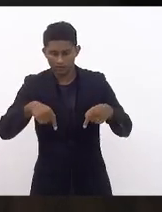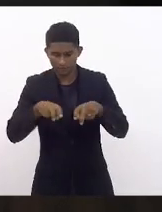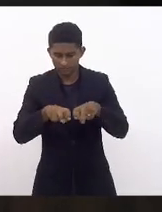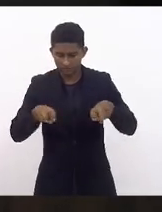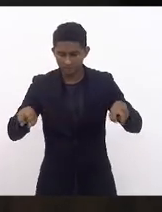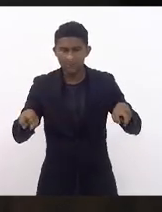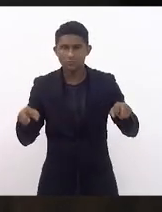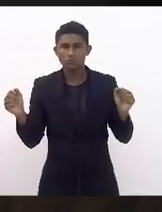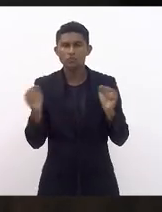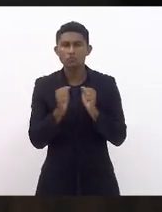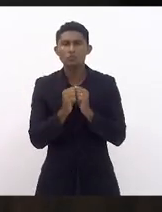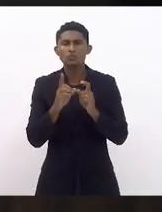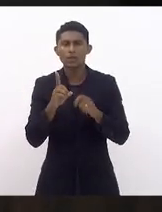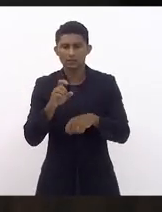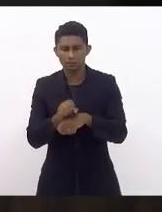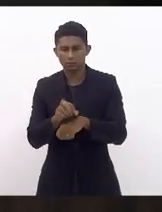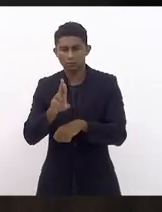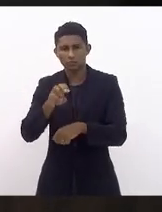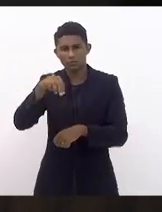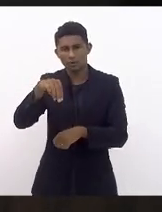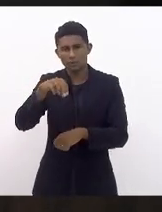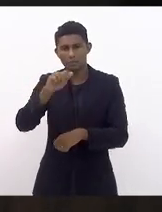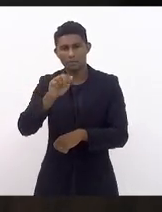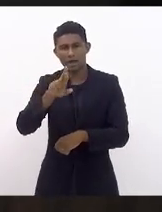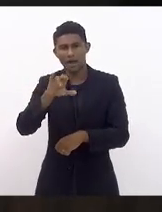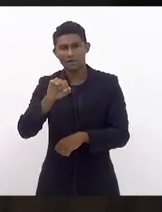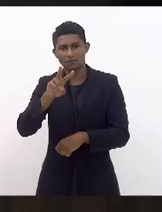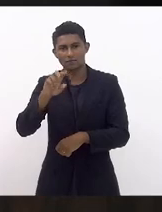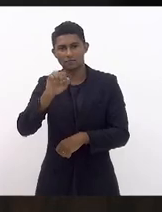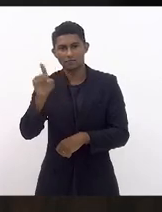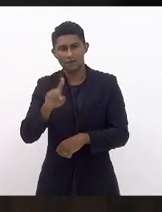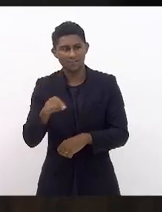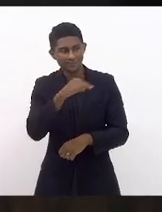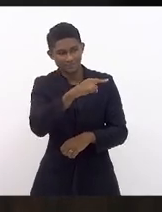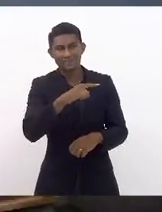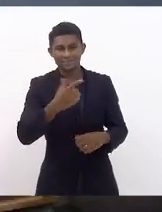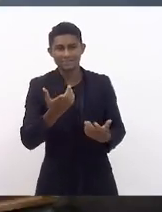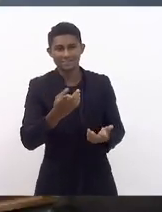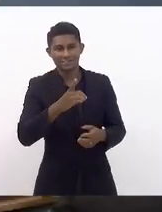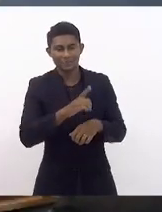honra o doutor Mário Vaz, homenageado, médico pediatra.